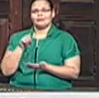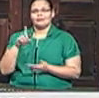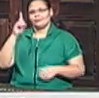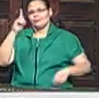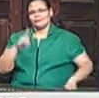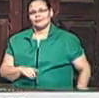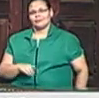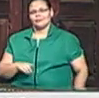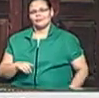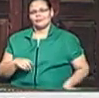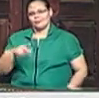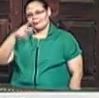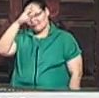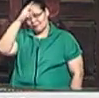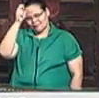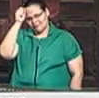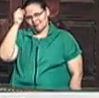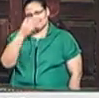direito público,